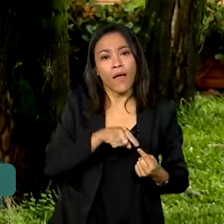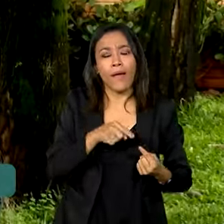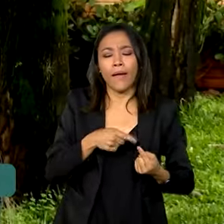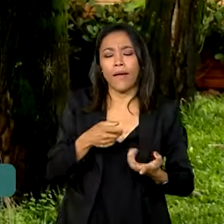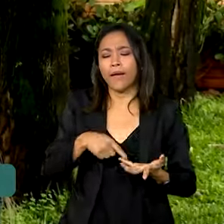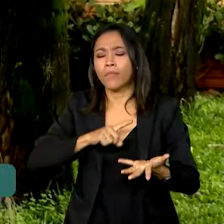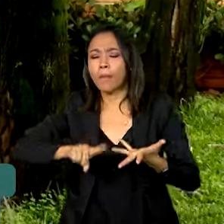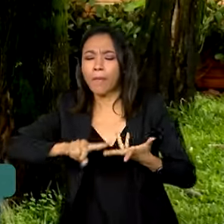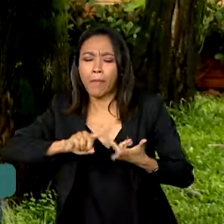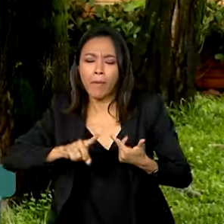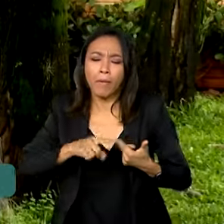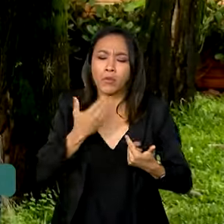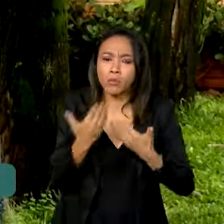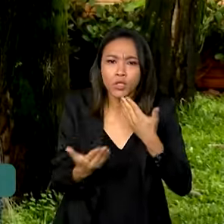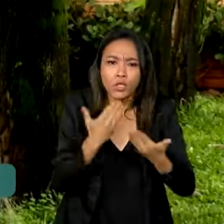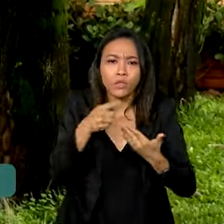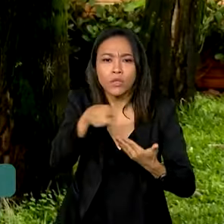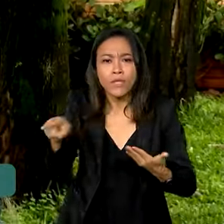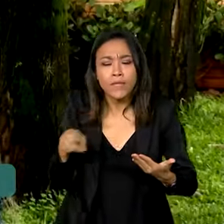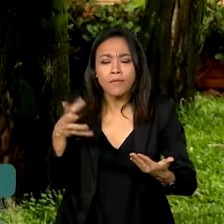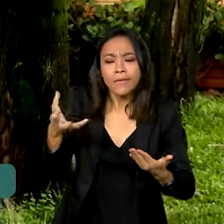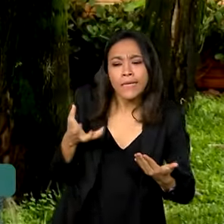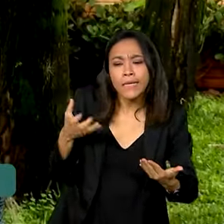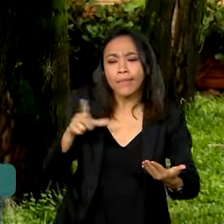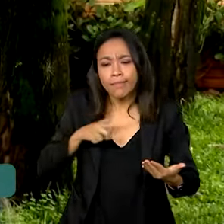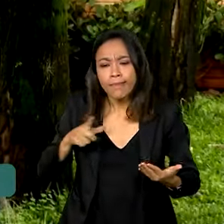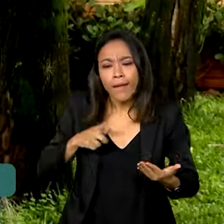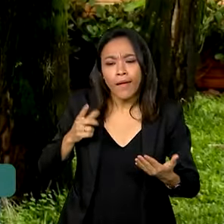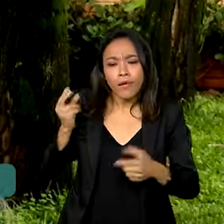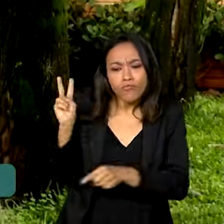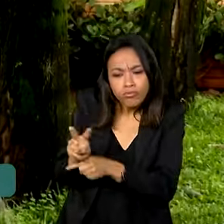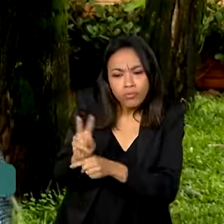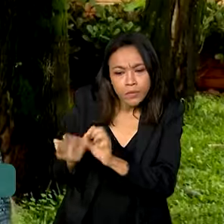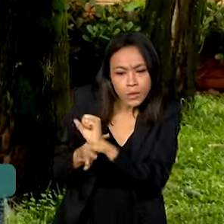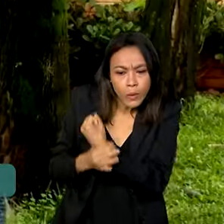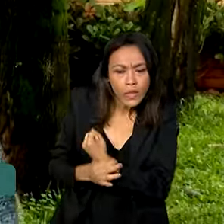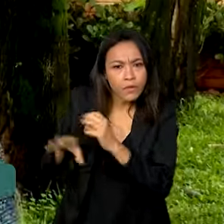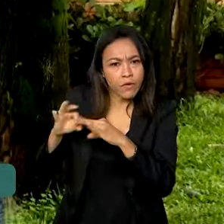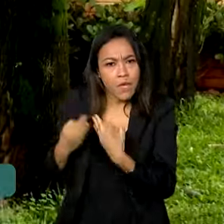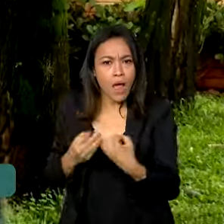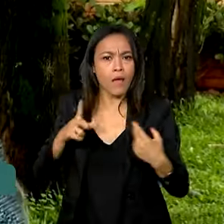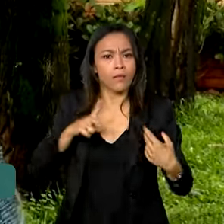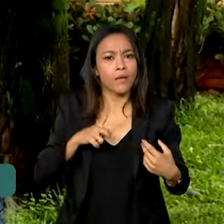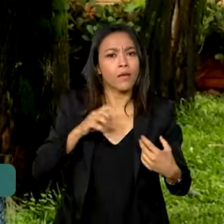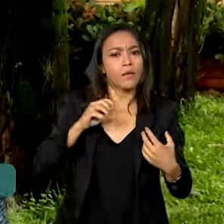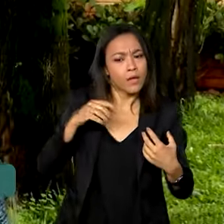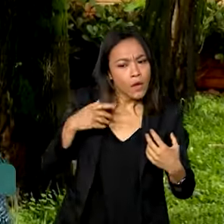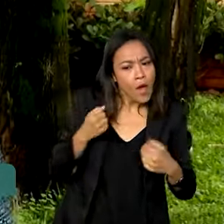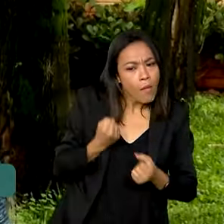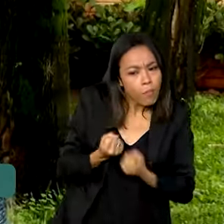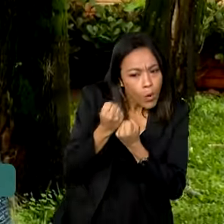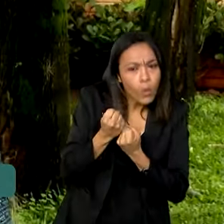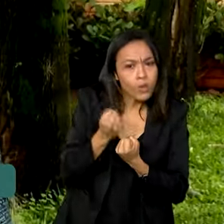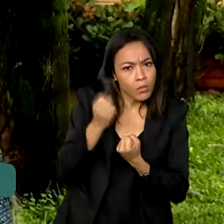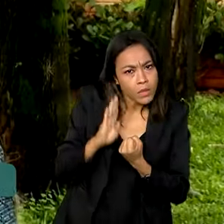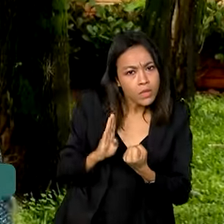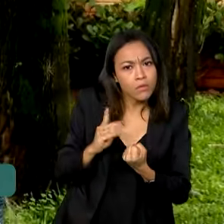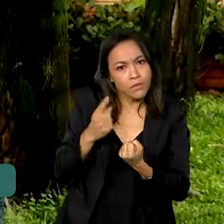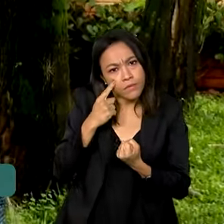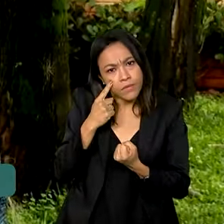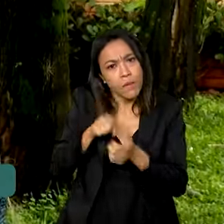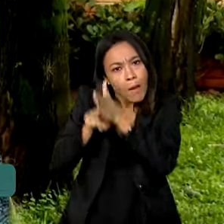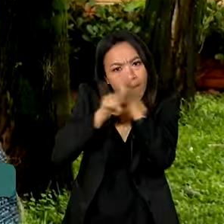demandas imediatas e avaliar se as pessoas têm redes de proteção familiar ou social no Brasil. Esse trabalho é